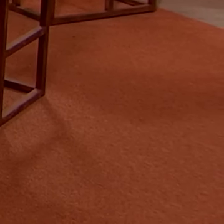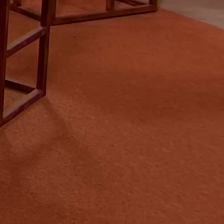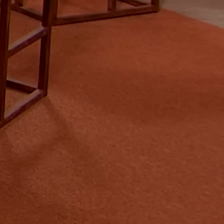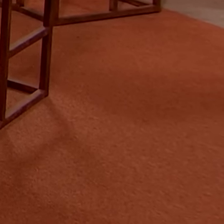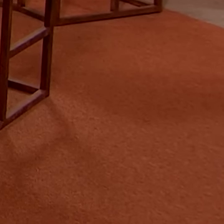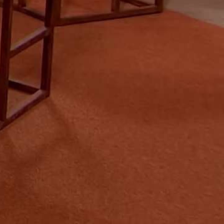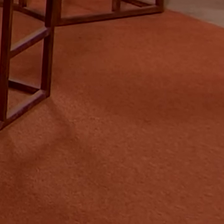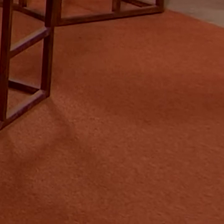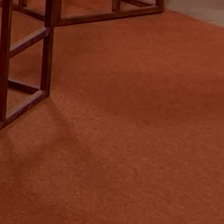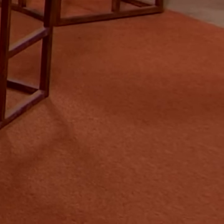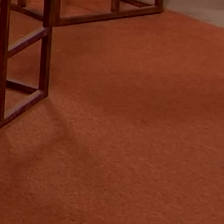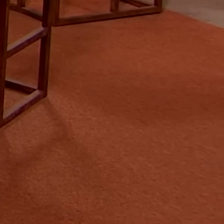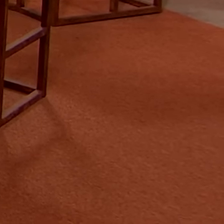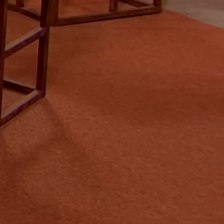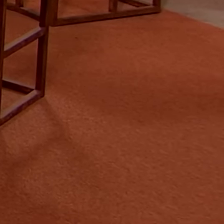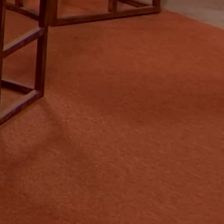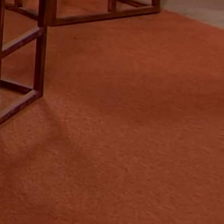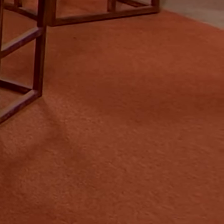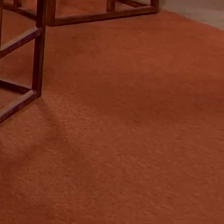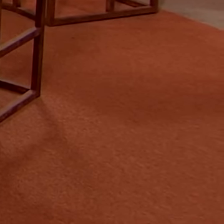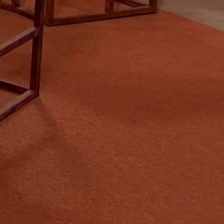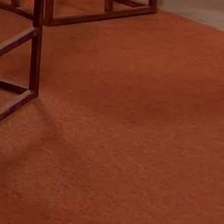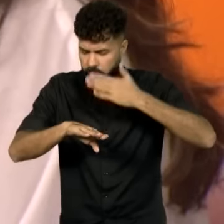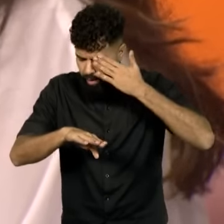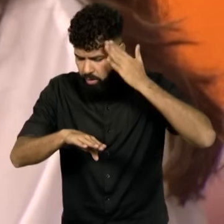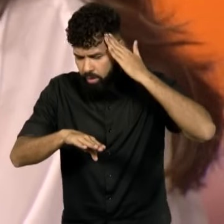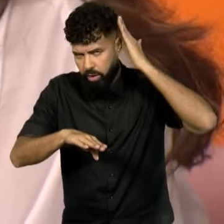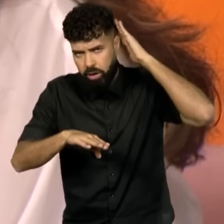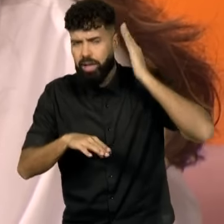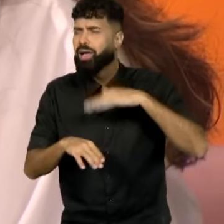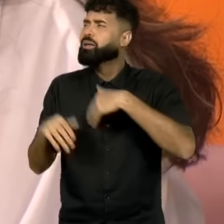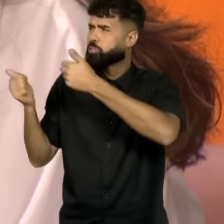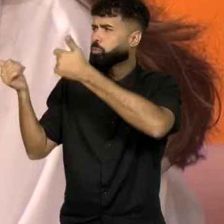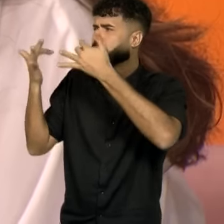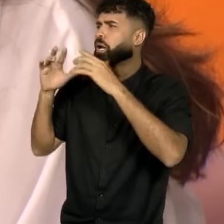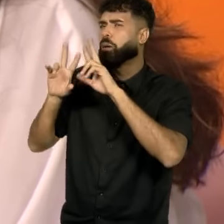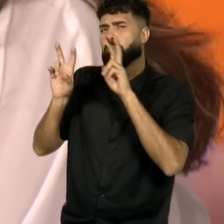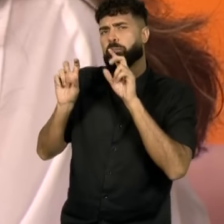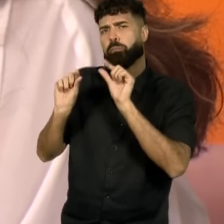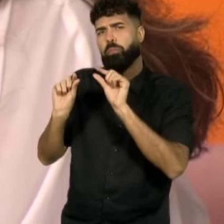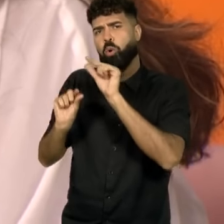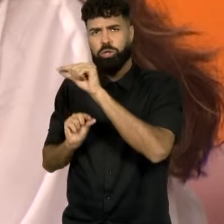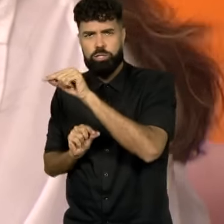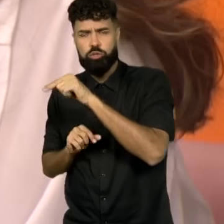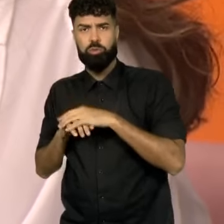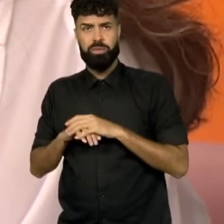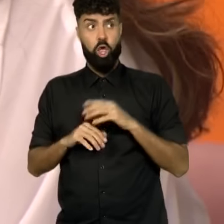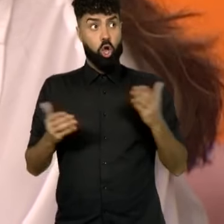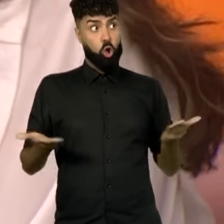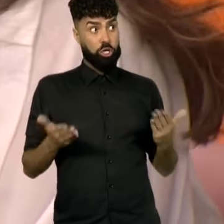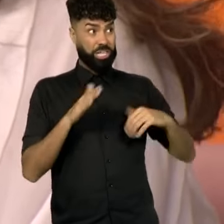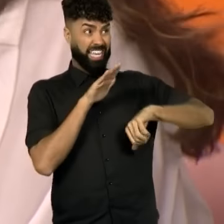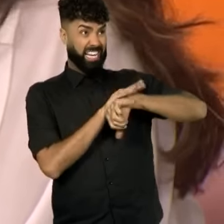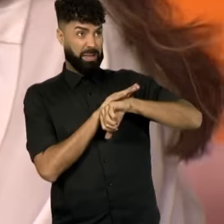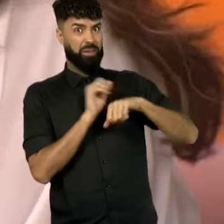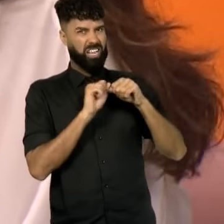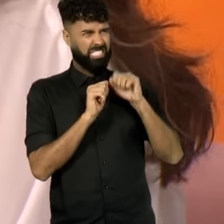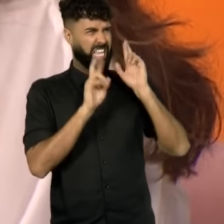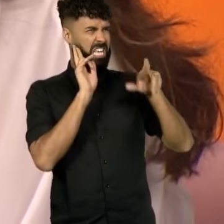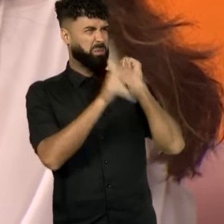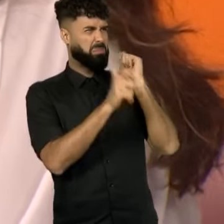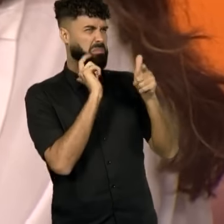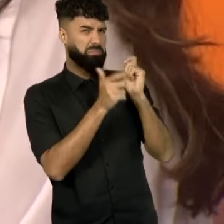alta. Exatamente. Queria que você falasse um pouco sobre isso, que a gente está falando da década de 70. Se hoje é crime, na década de 70 ainda